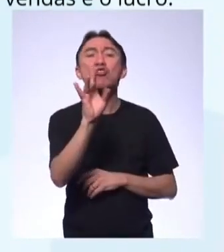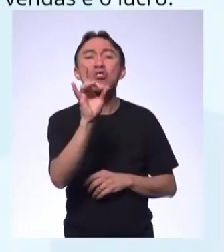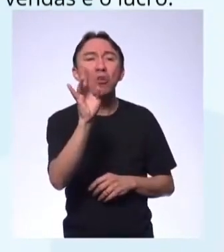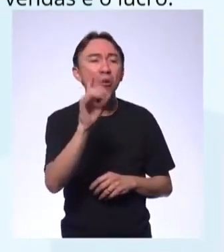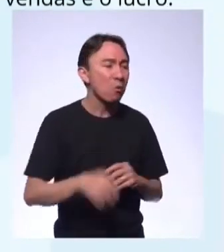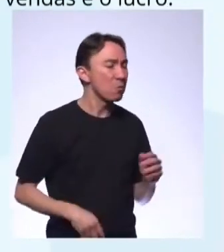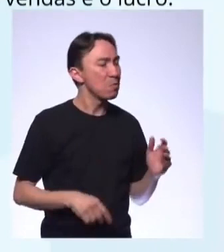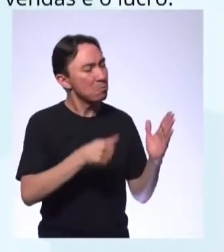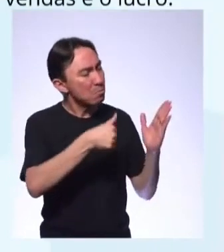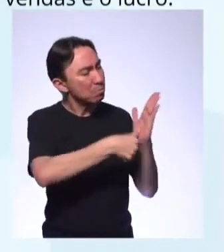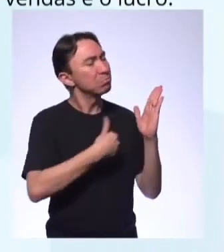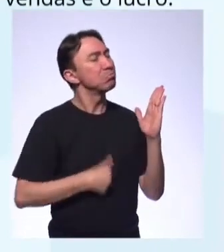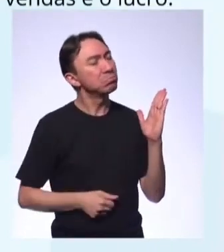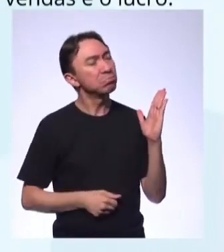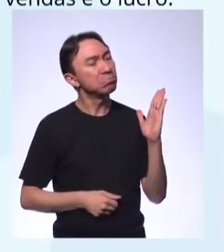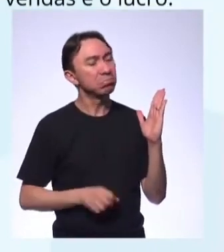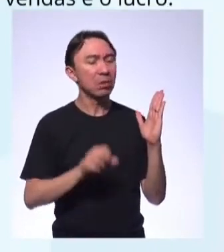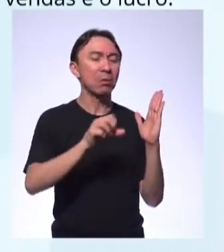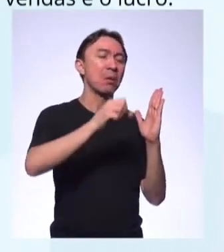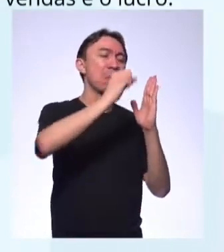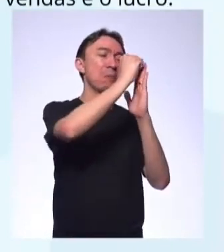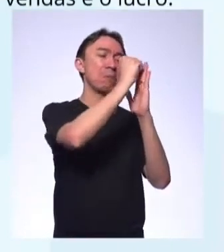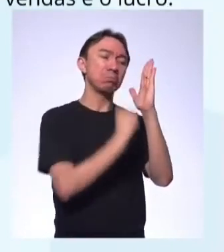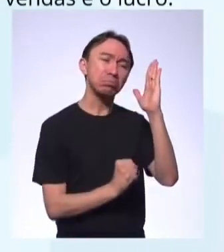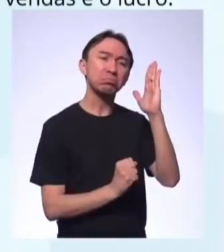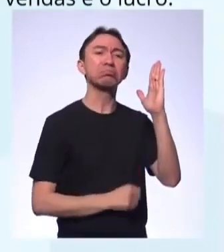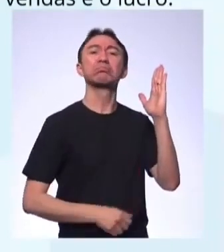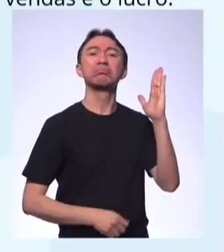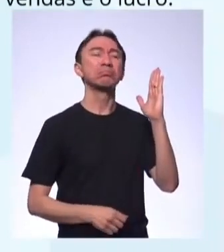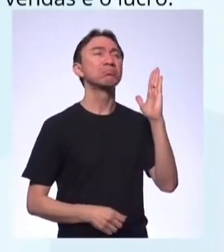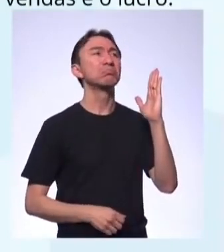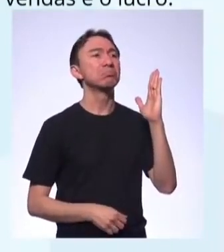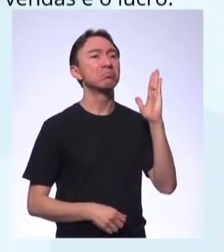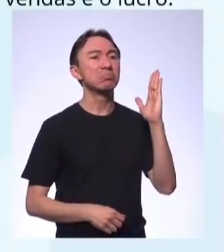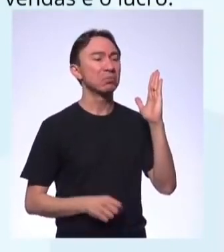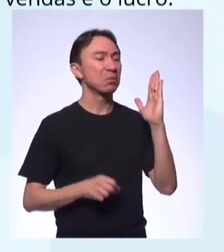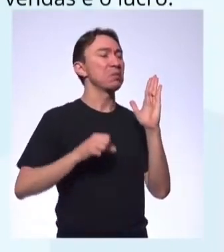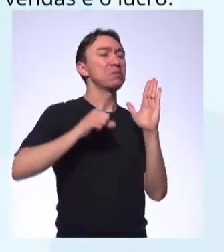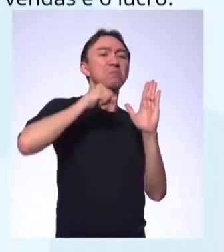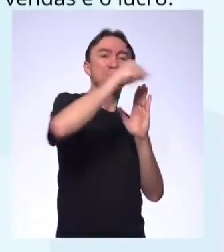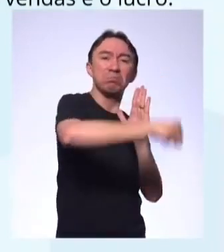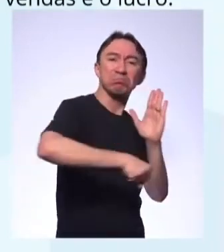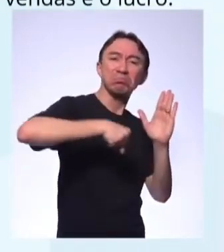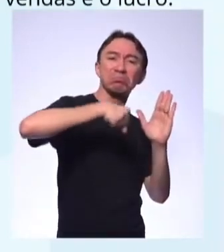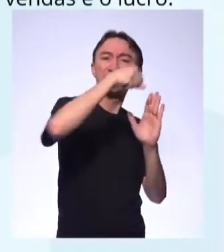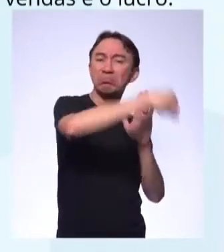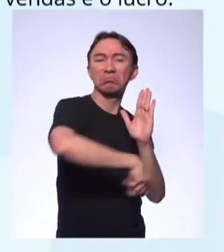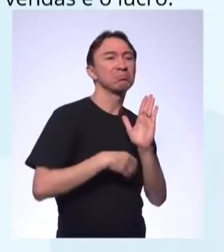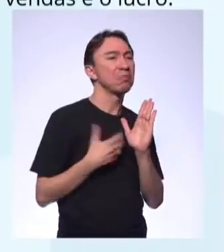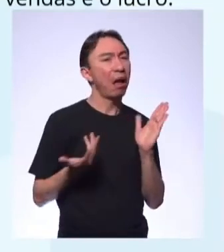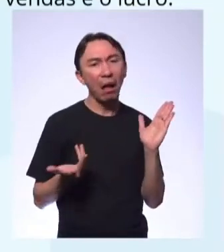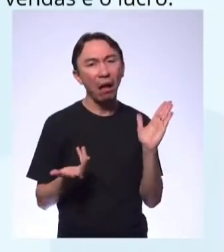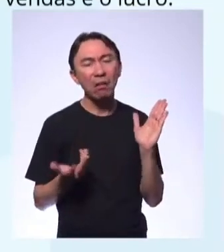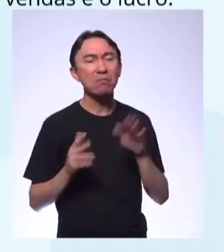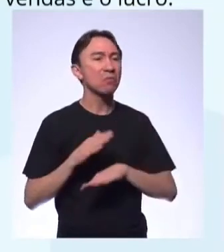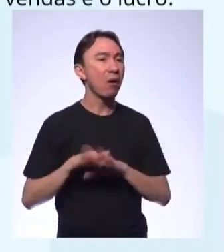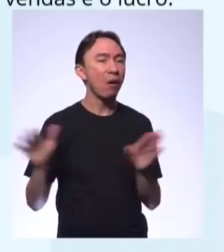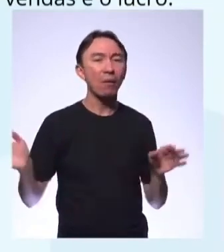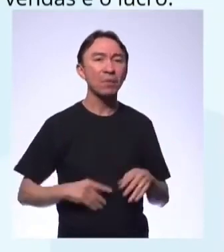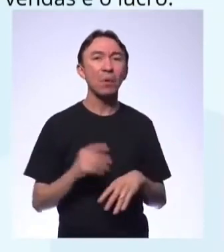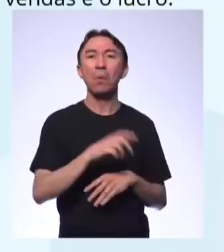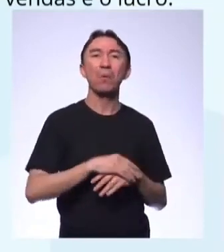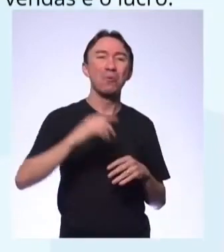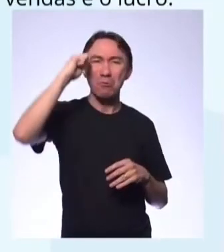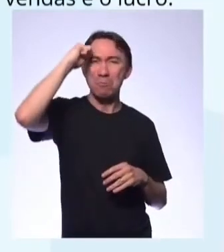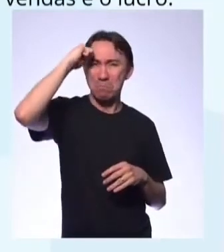operar a máquina. Vai puxar uma alavanca, vai puxar uma engrenagem, né? Vai alimentar a caldeira